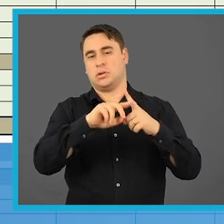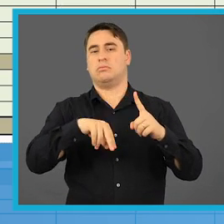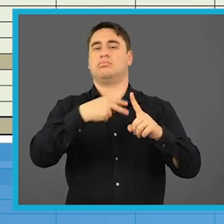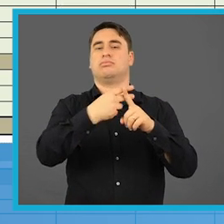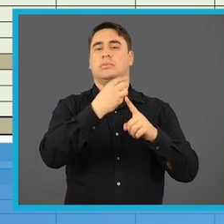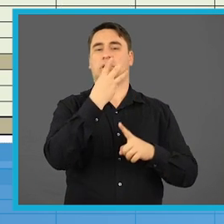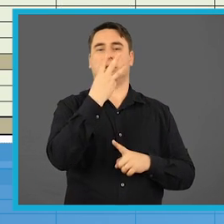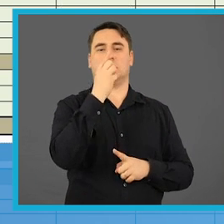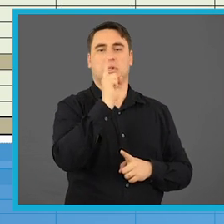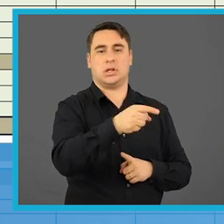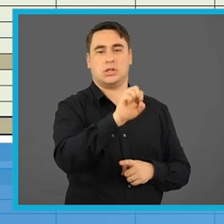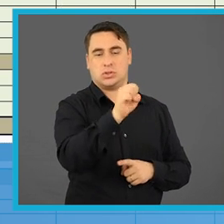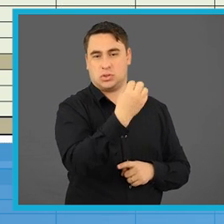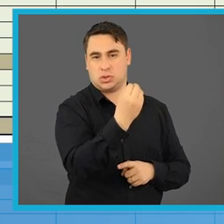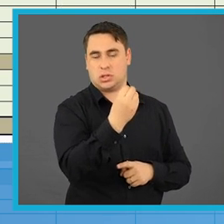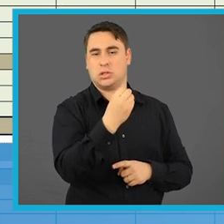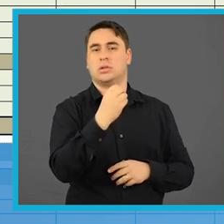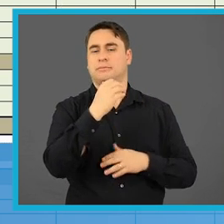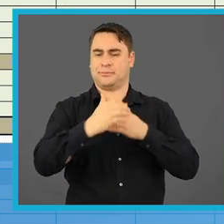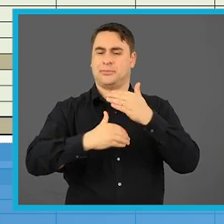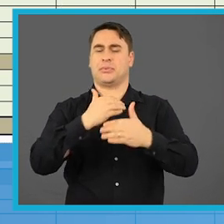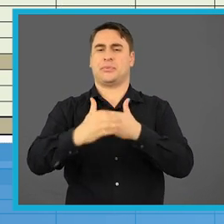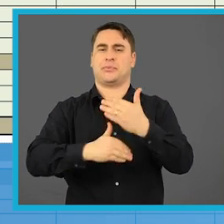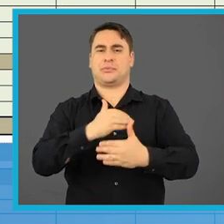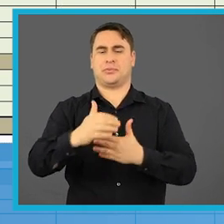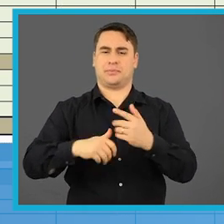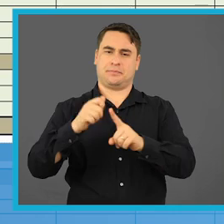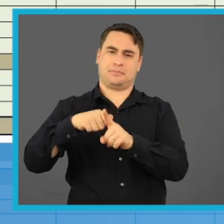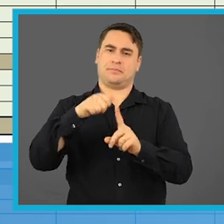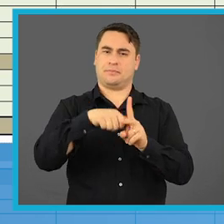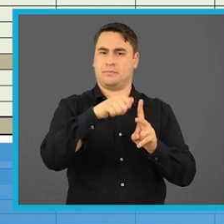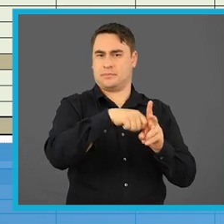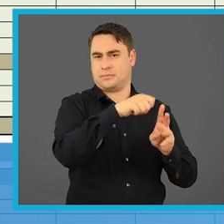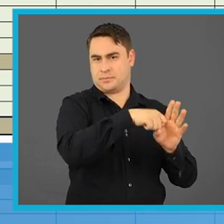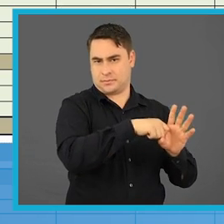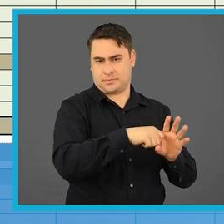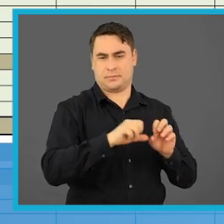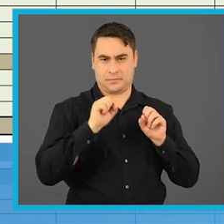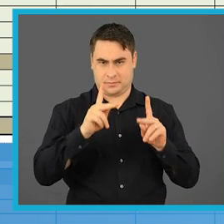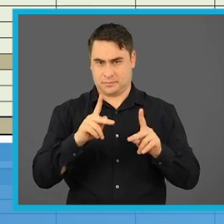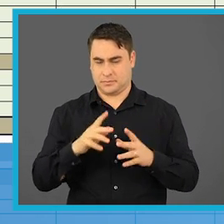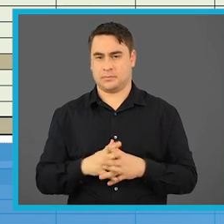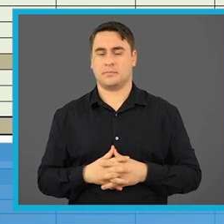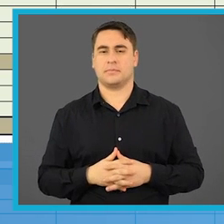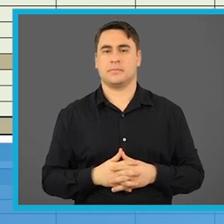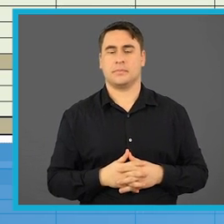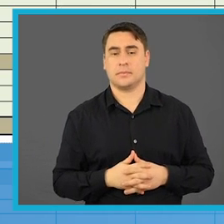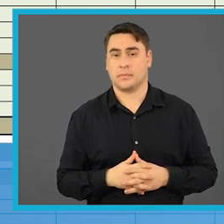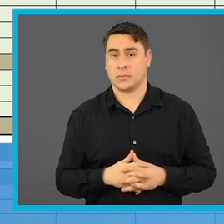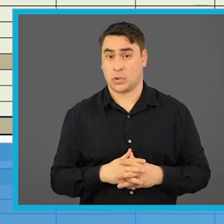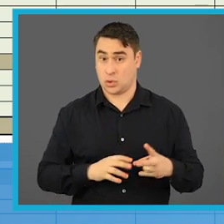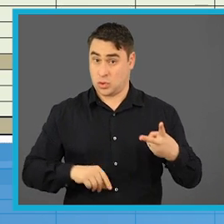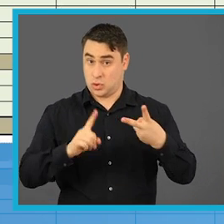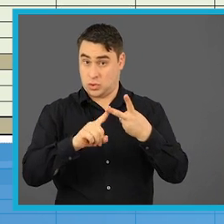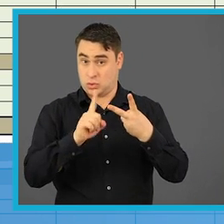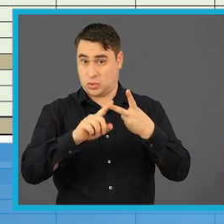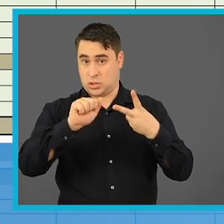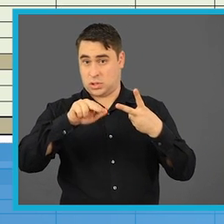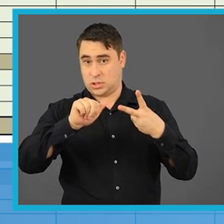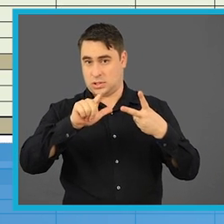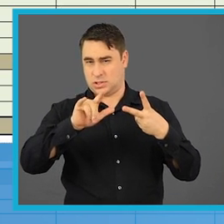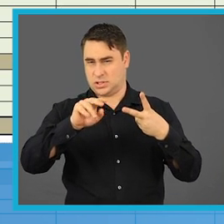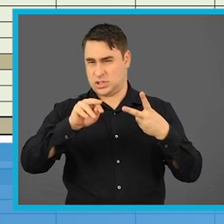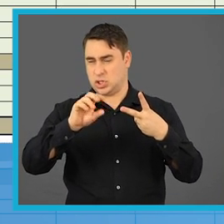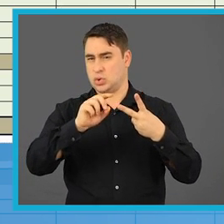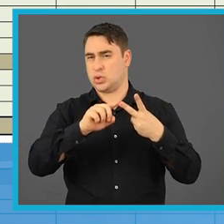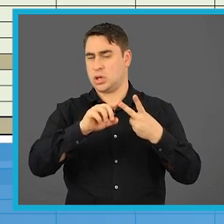positivo, né? Fiquei com 3.800 e assim por diante. Ela me dá um resumo do ano. O resumo analítico